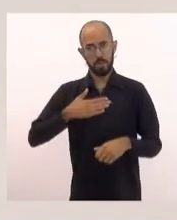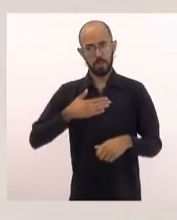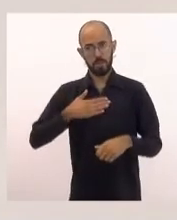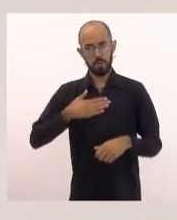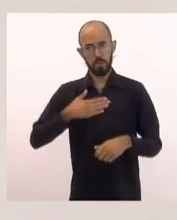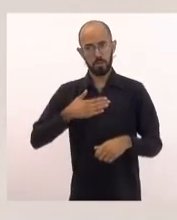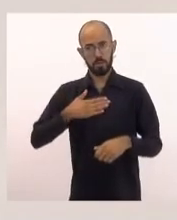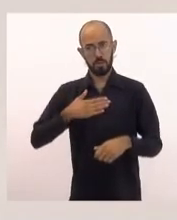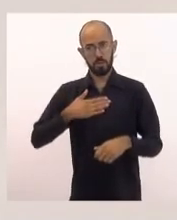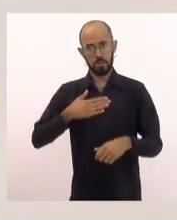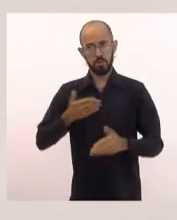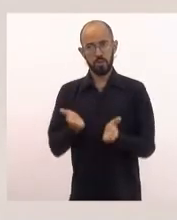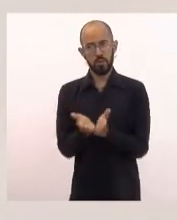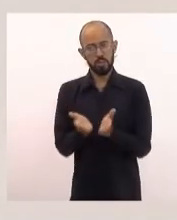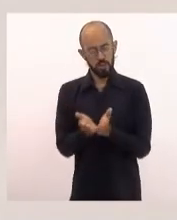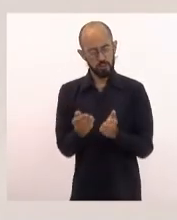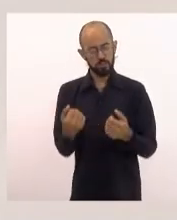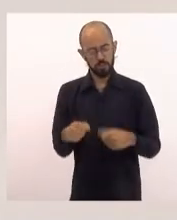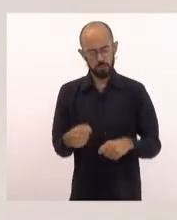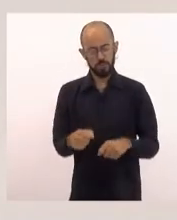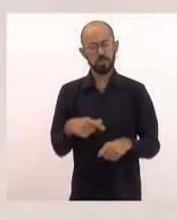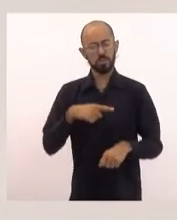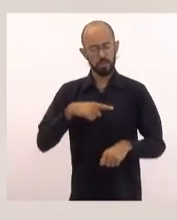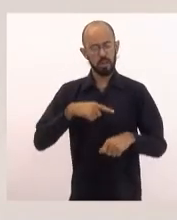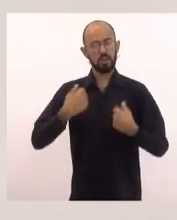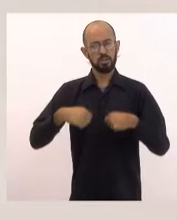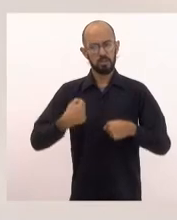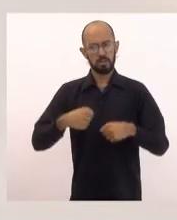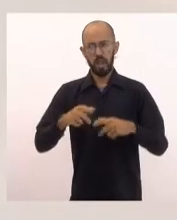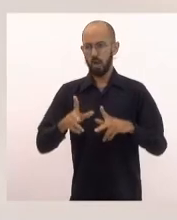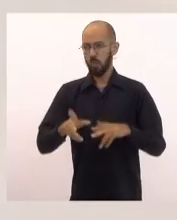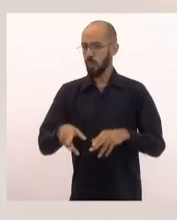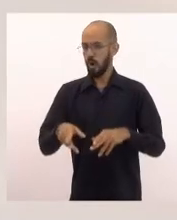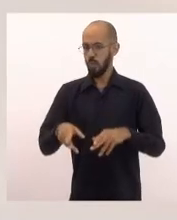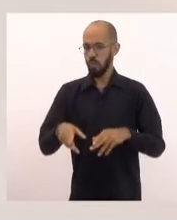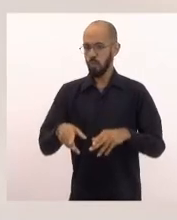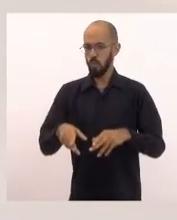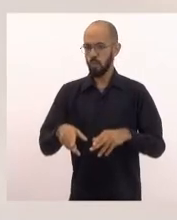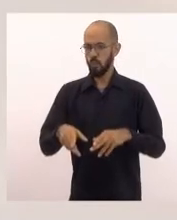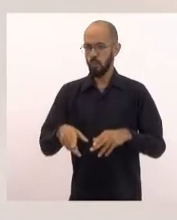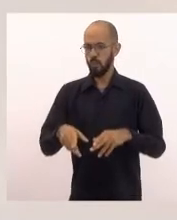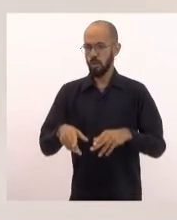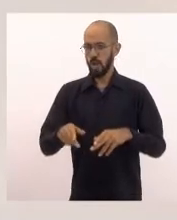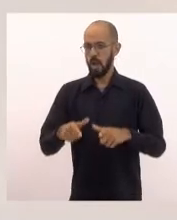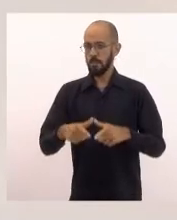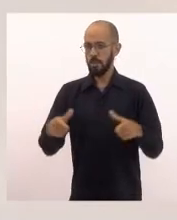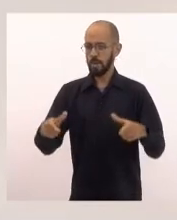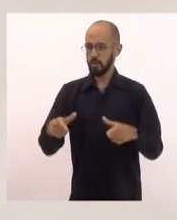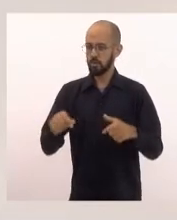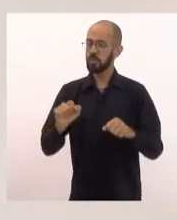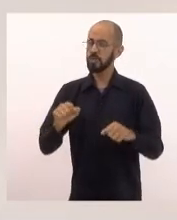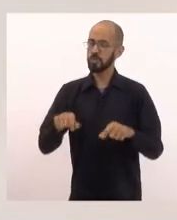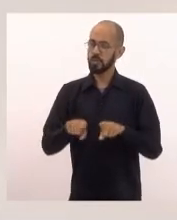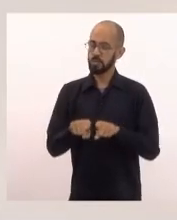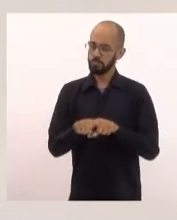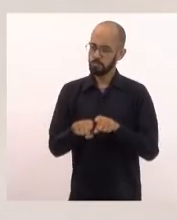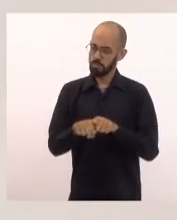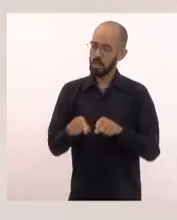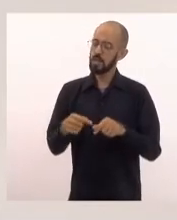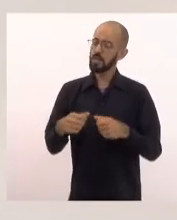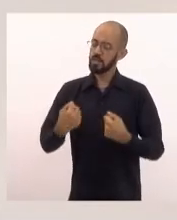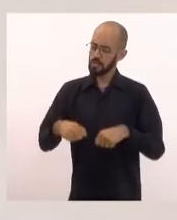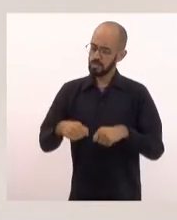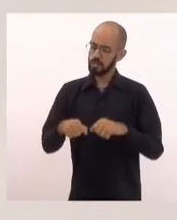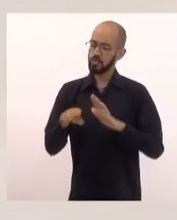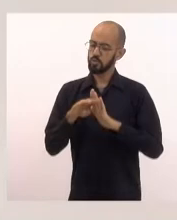evangélicos precisam ter necessidades como todos os outros. Muitos deles também fazem parte dos programas de governo, necessitam dos